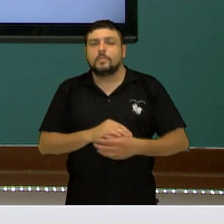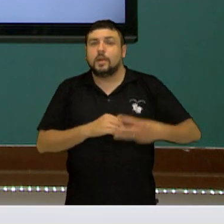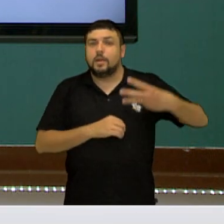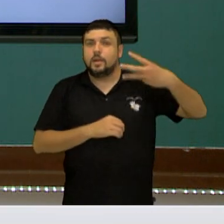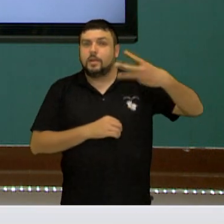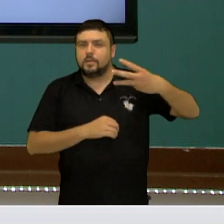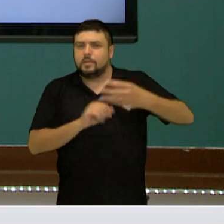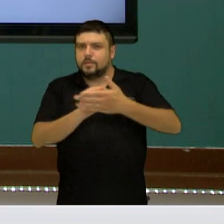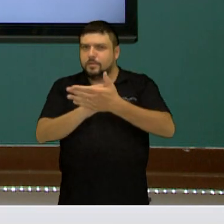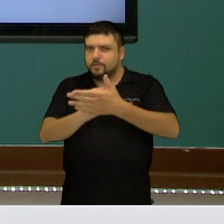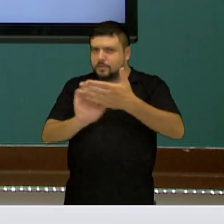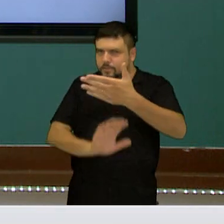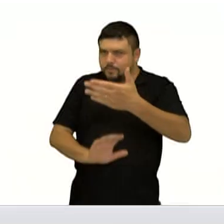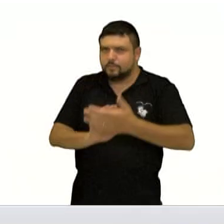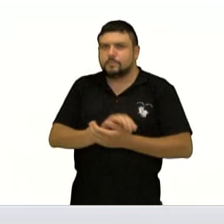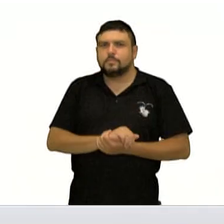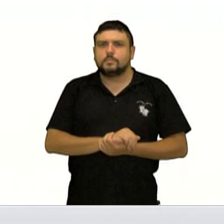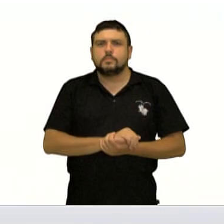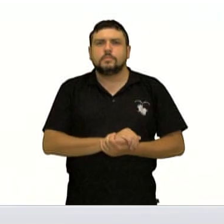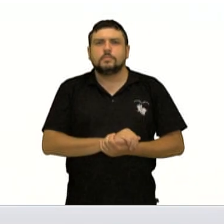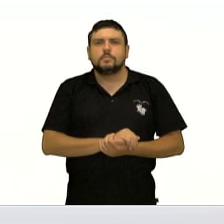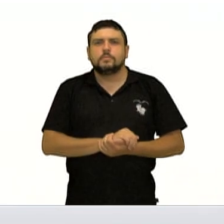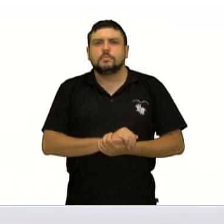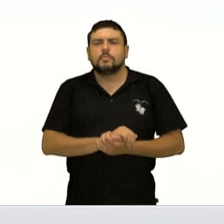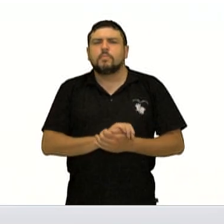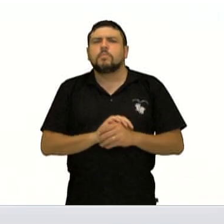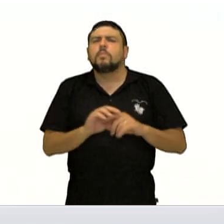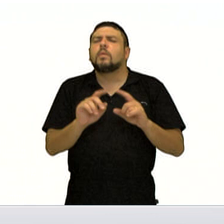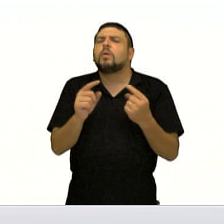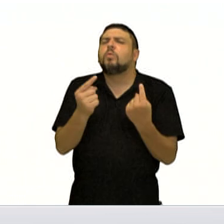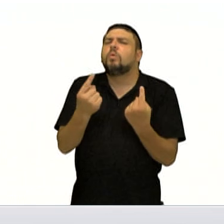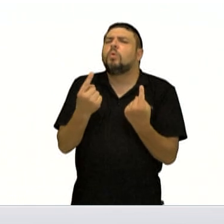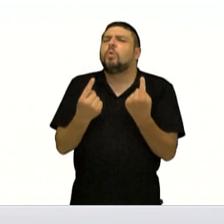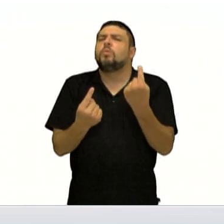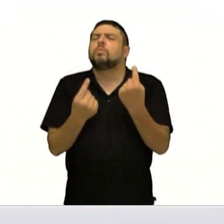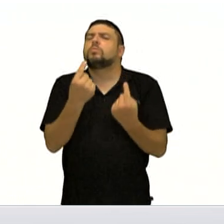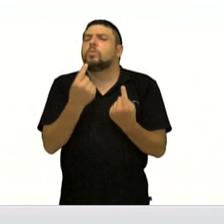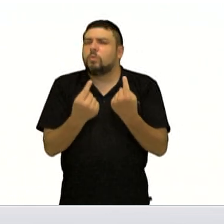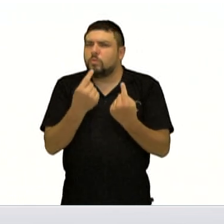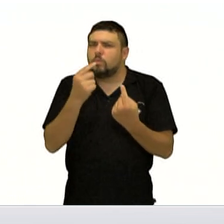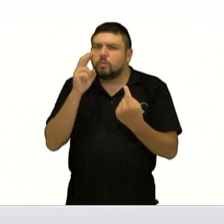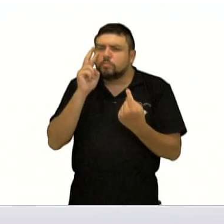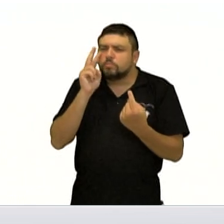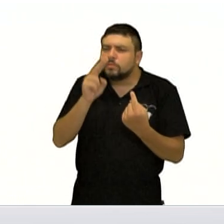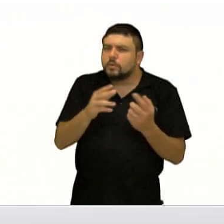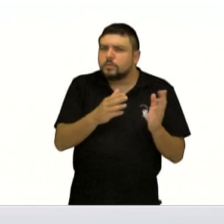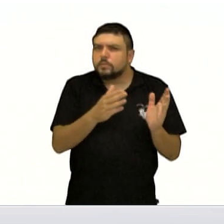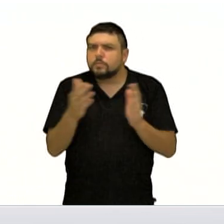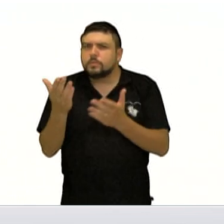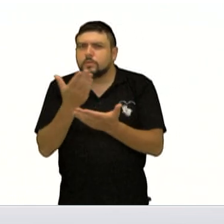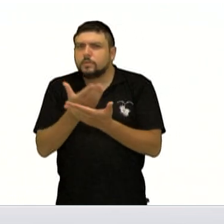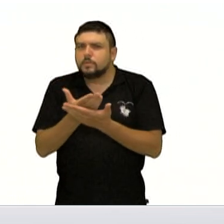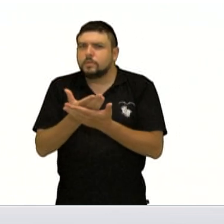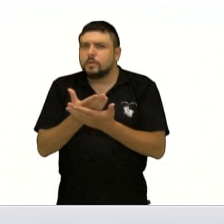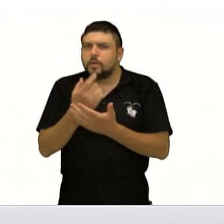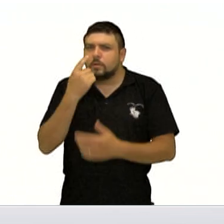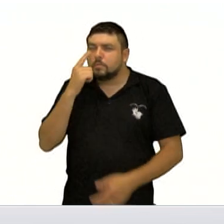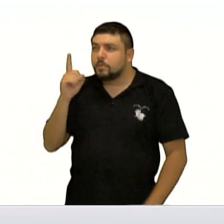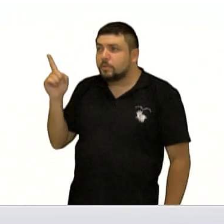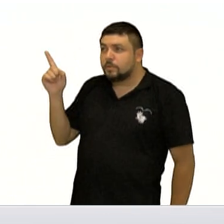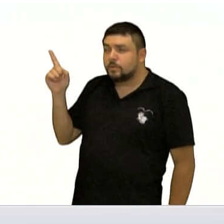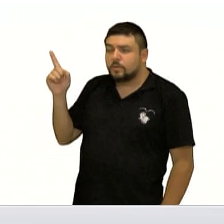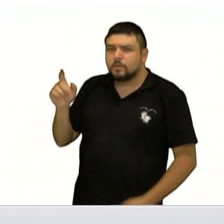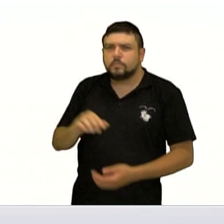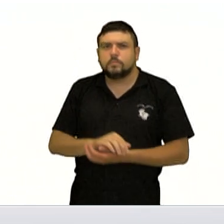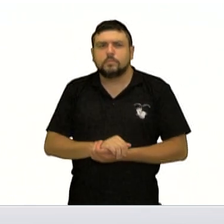vamos focar e vamos fechar bem, ó. Quais dessas formas de cumprimento vimos nesta aula? Então, tem algumas aqui, ó. Aceno, mão